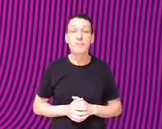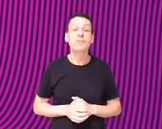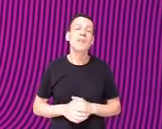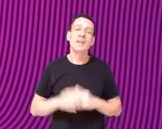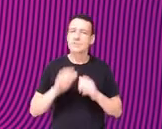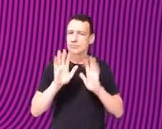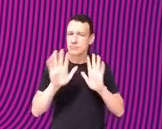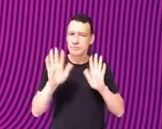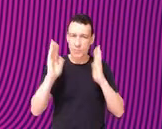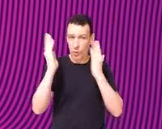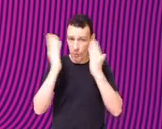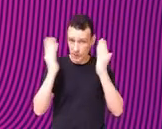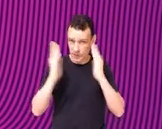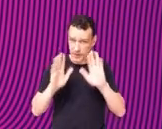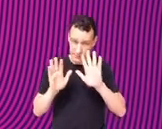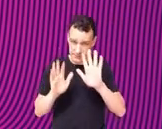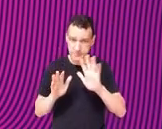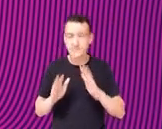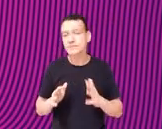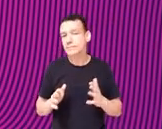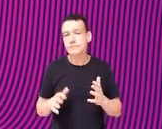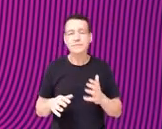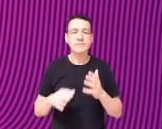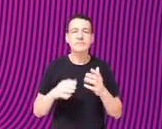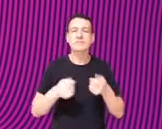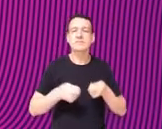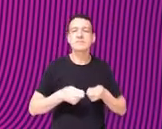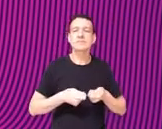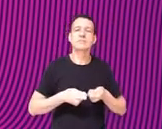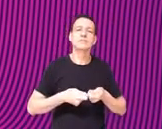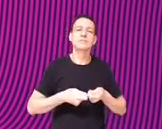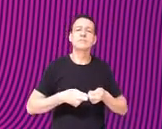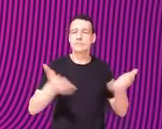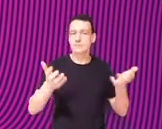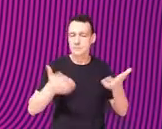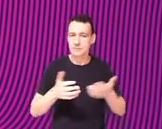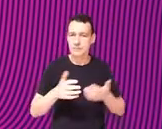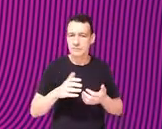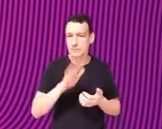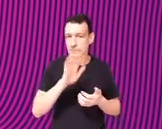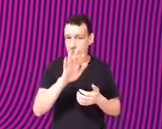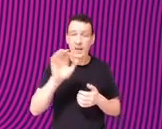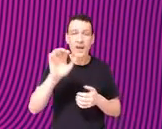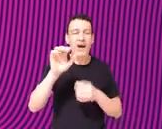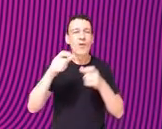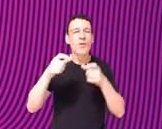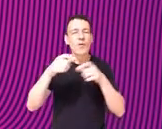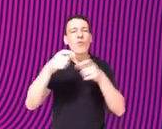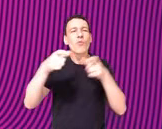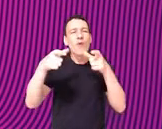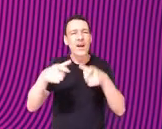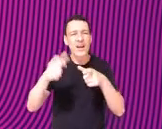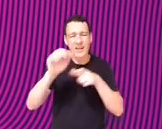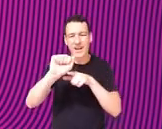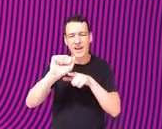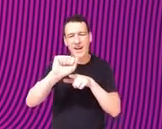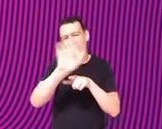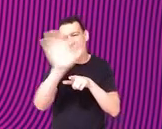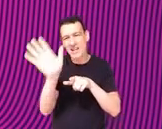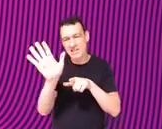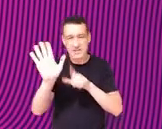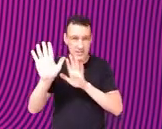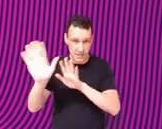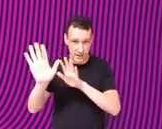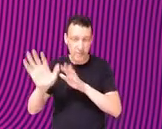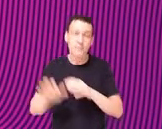aquele que é o gasto, isto foi feito nos países da Ásia, o gasto em saúde na área da